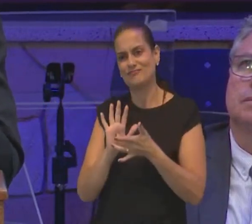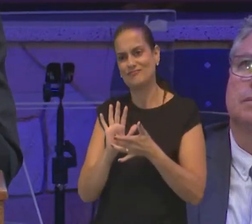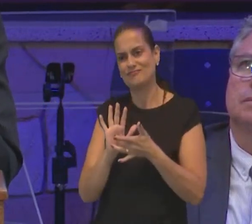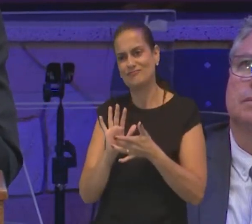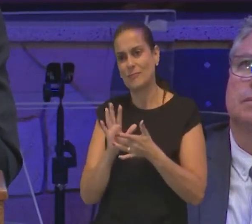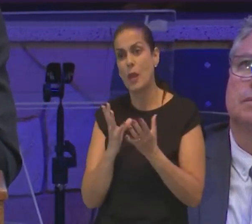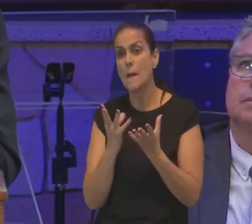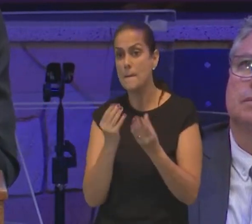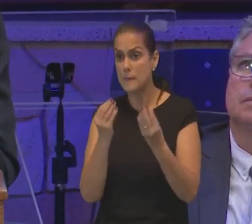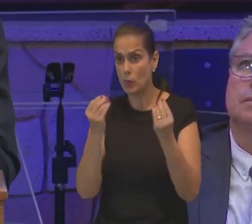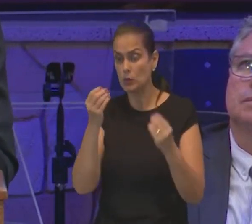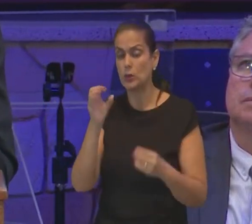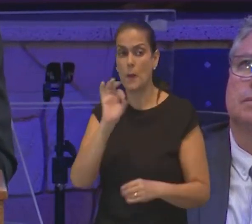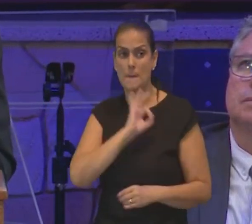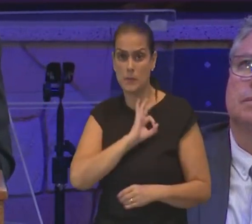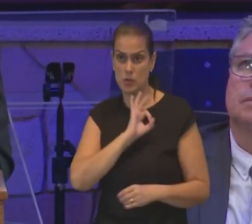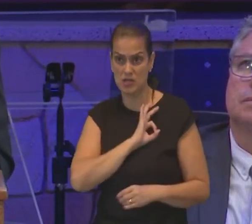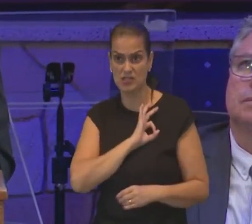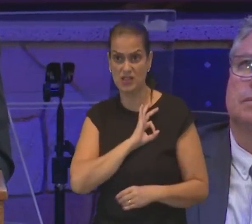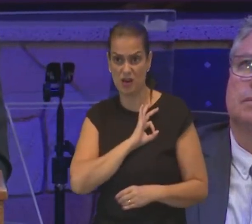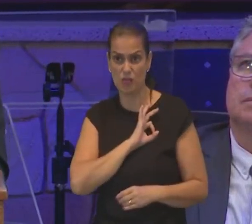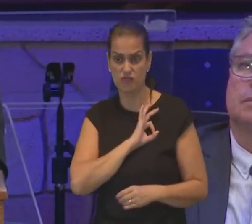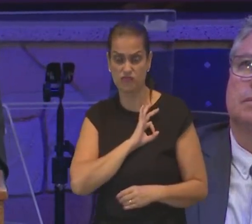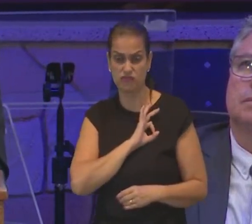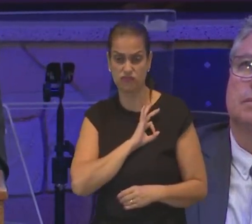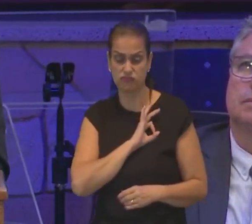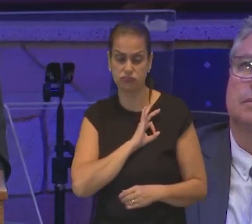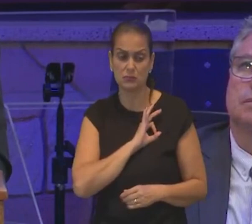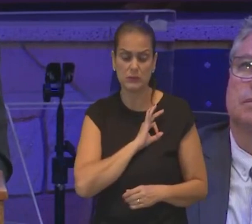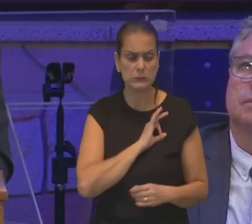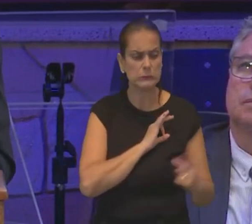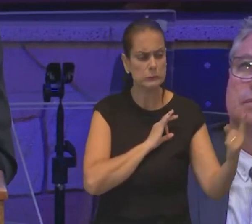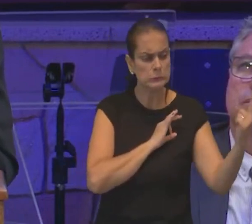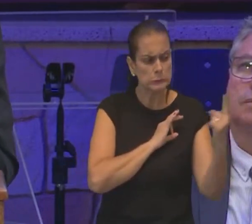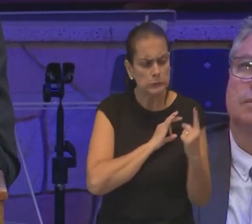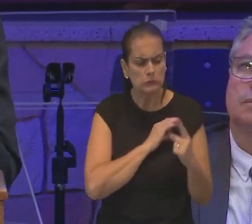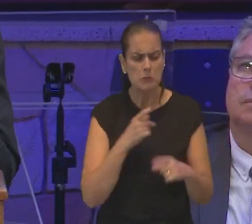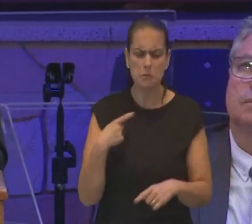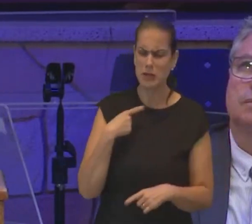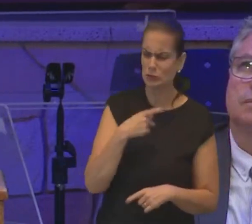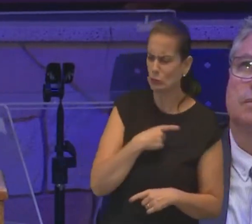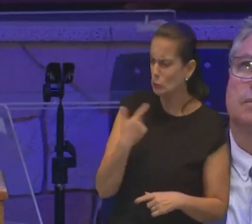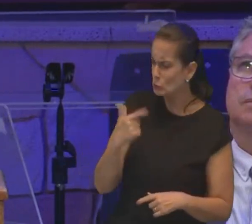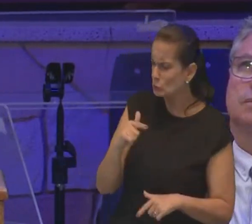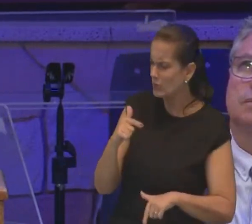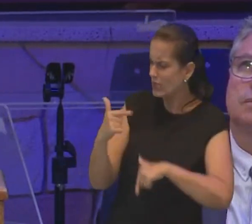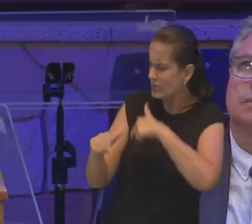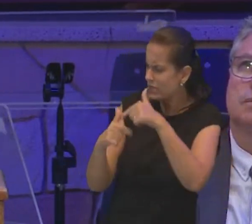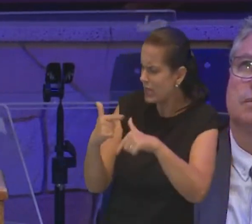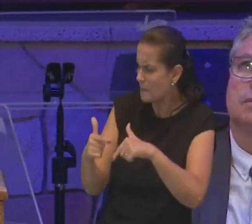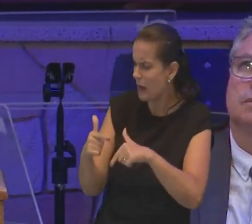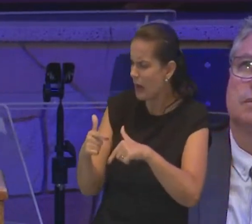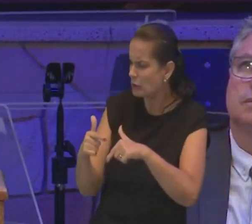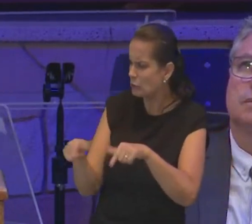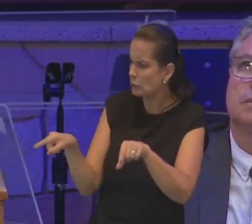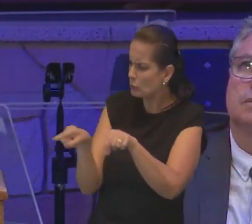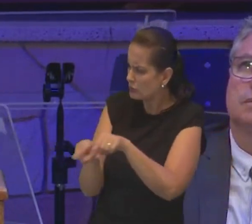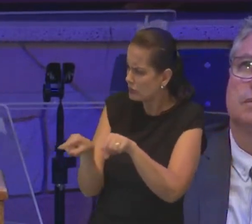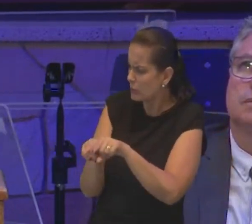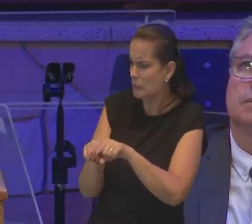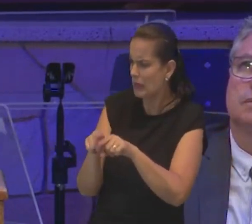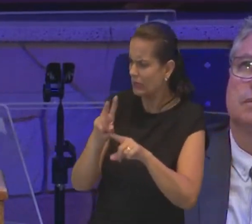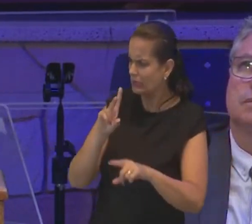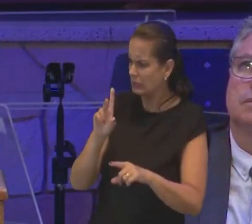Muitos policiais penais chegam para a gente e dizem assim: mas pastor, vocês não têm trabalho para os policiais penais não?